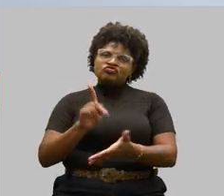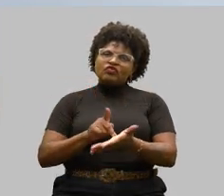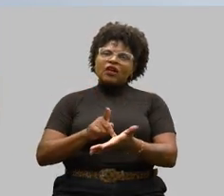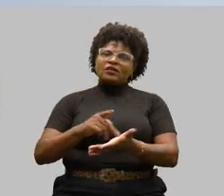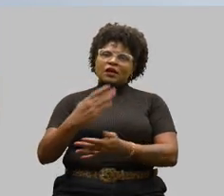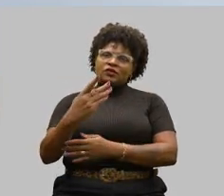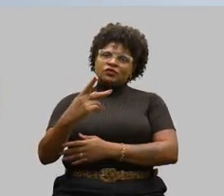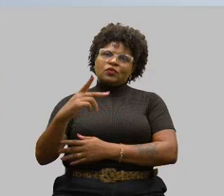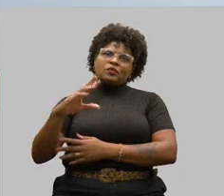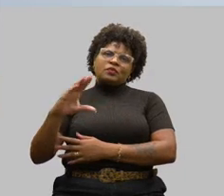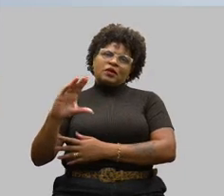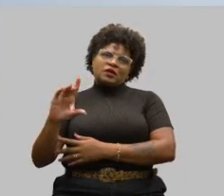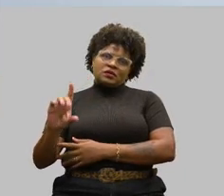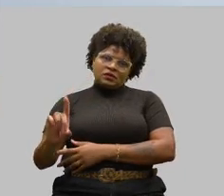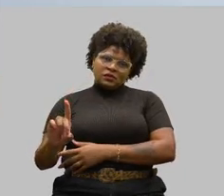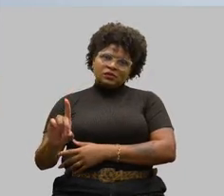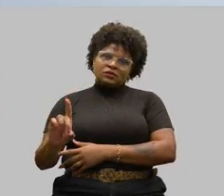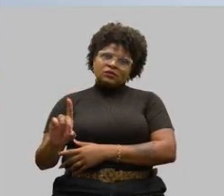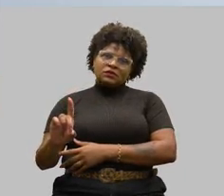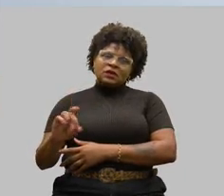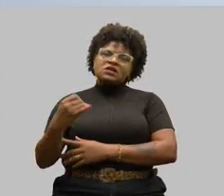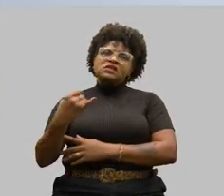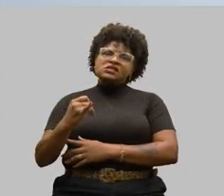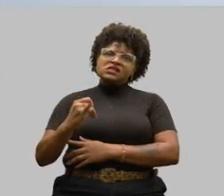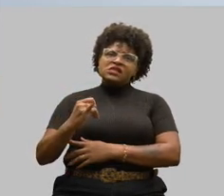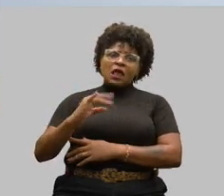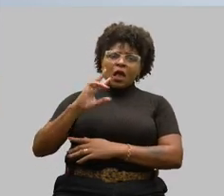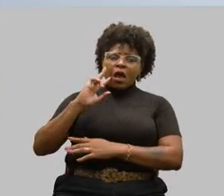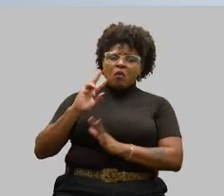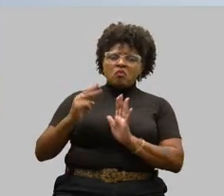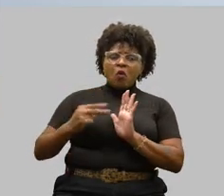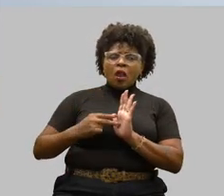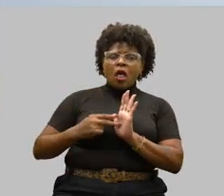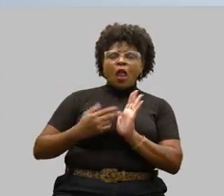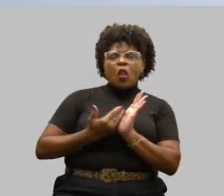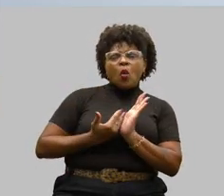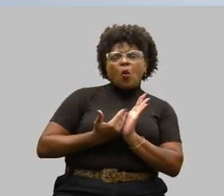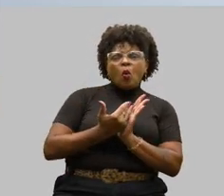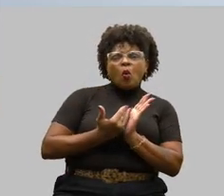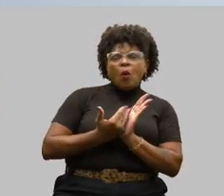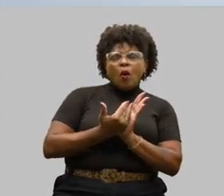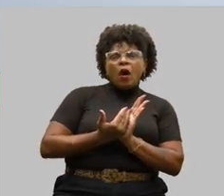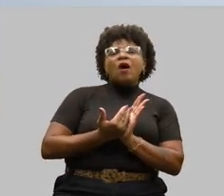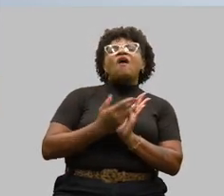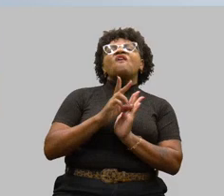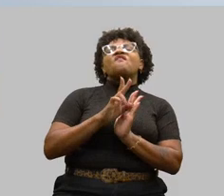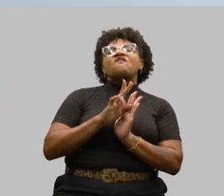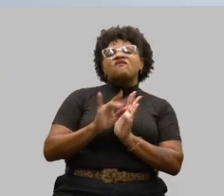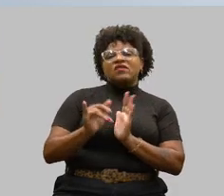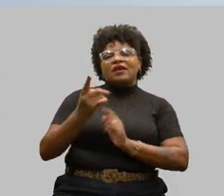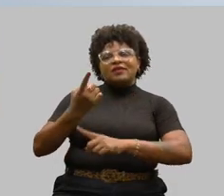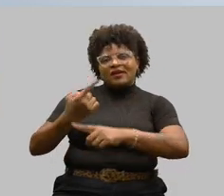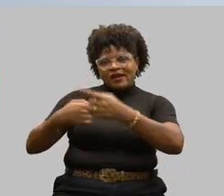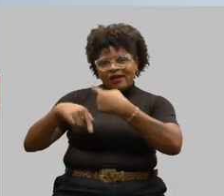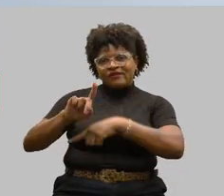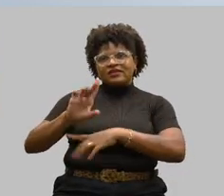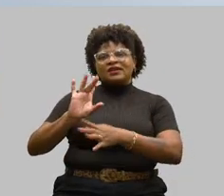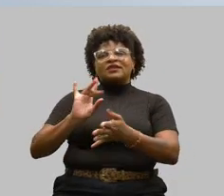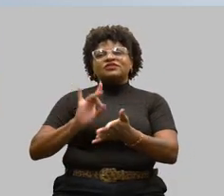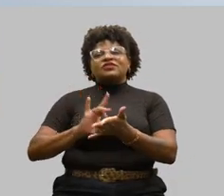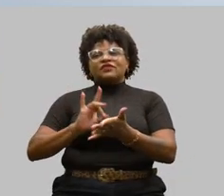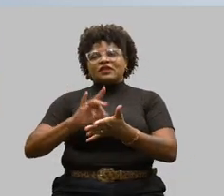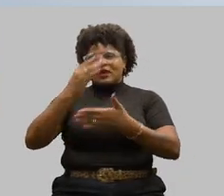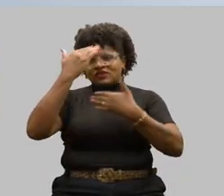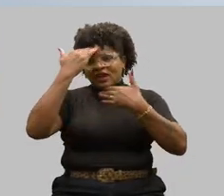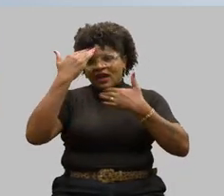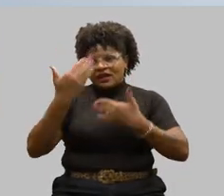nós partimos esta premissa Com certeza nós vamos avançar em muito então Agradeço aos colegas que